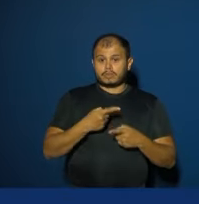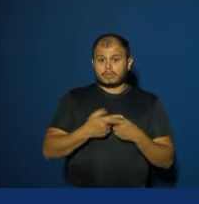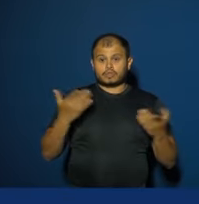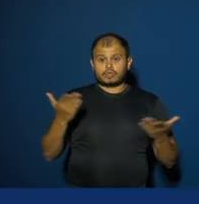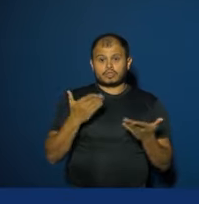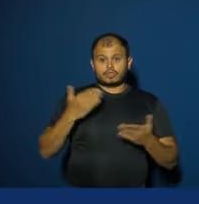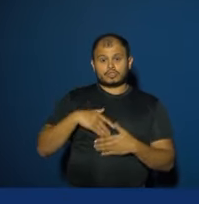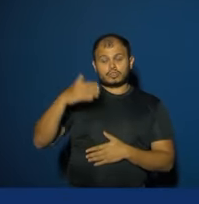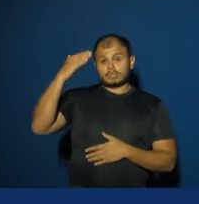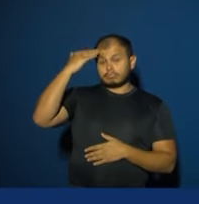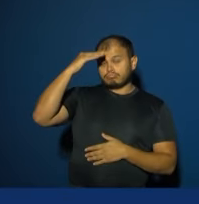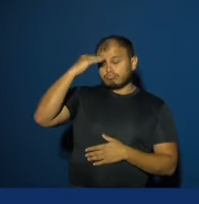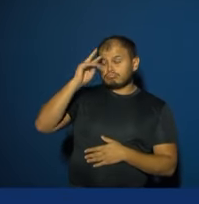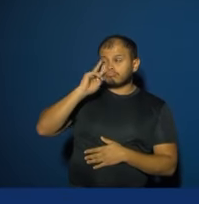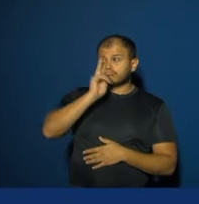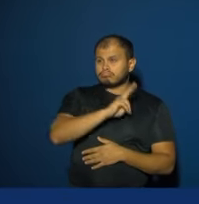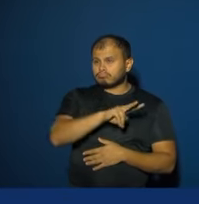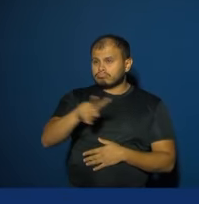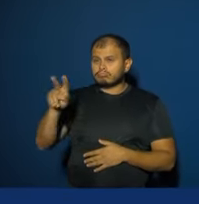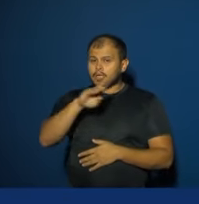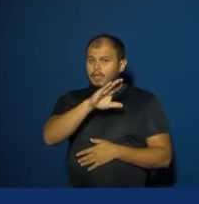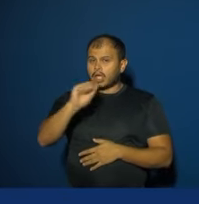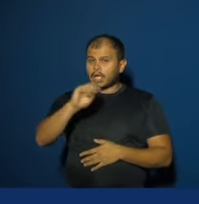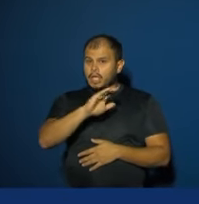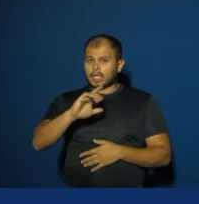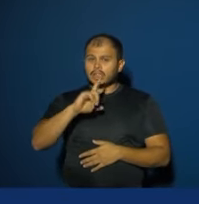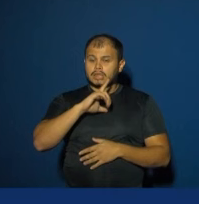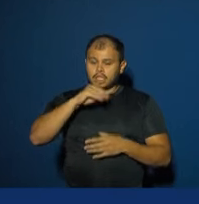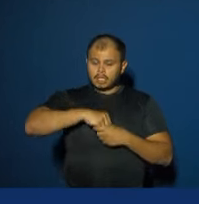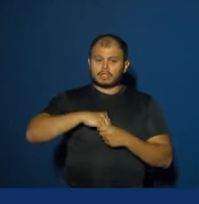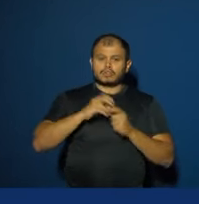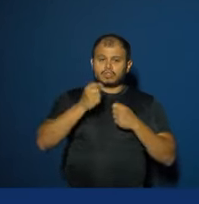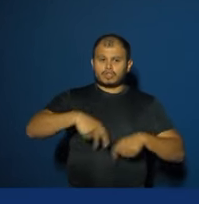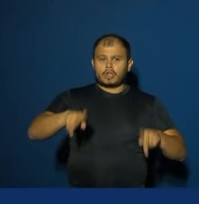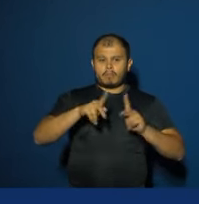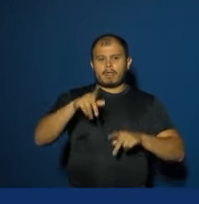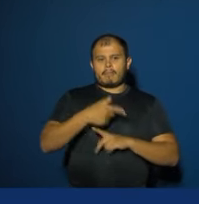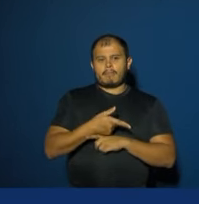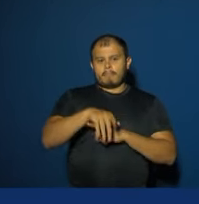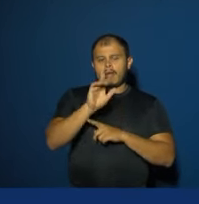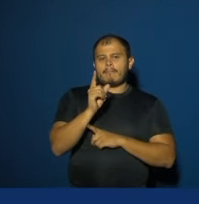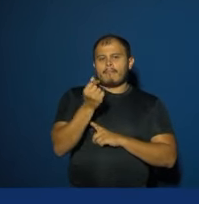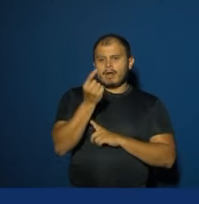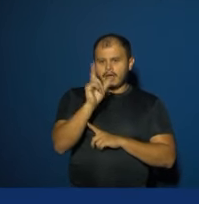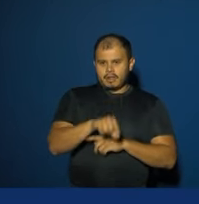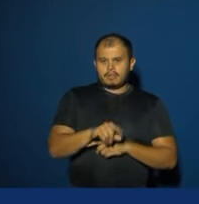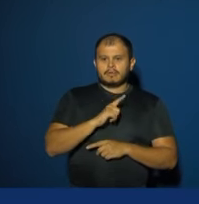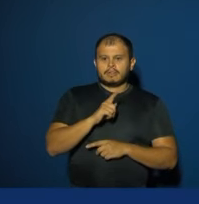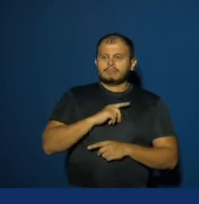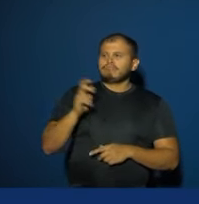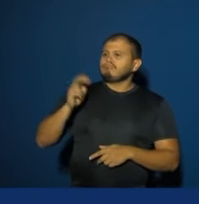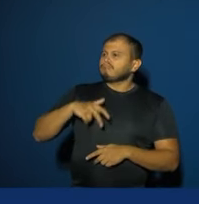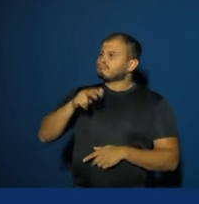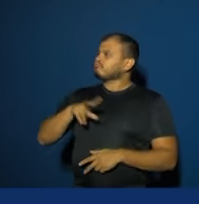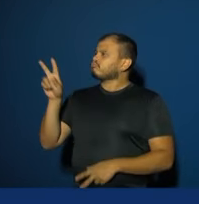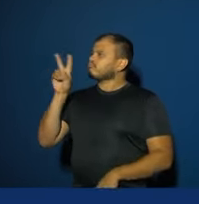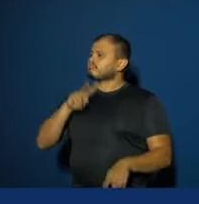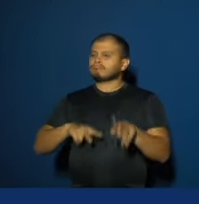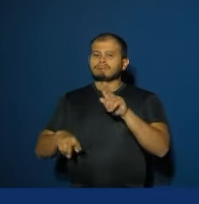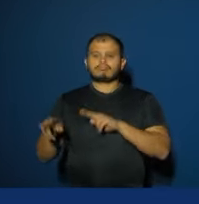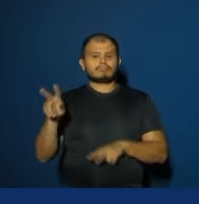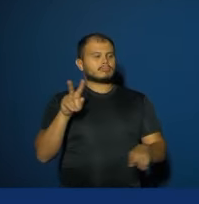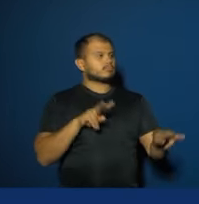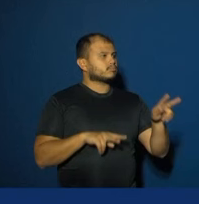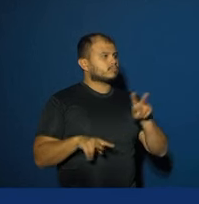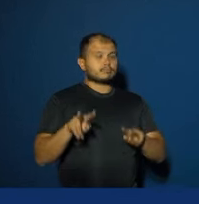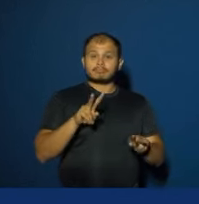curo de aquisição de cliente o Cac dentro do shopping é o mais barato que existe o cara Tá passeando lá o cara tá contemplando então mesmo